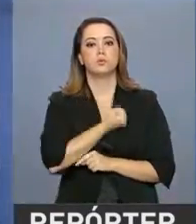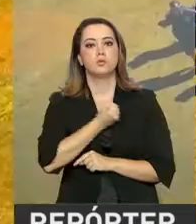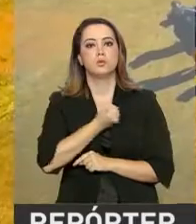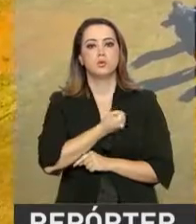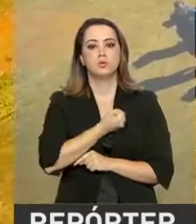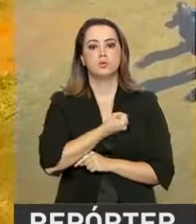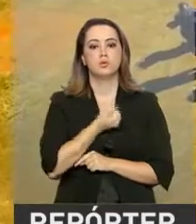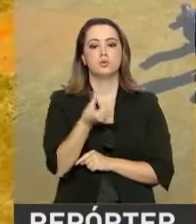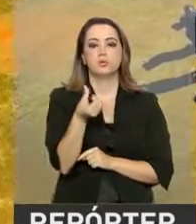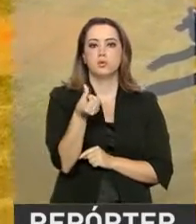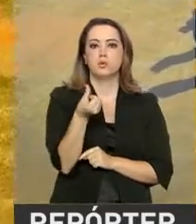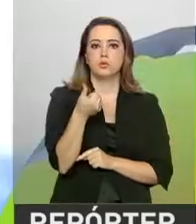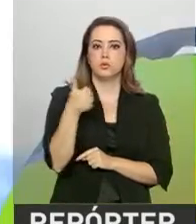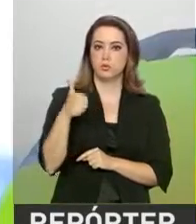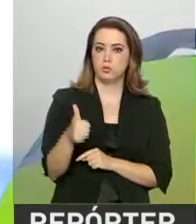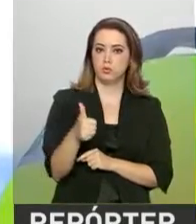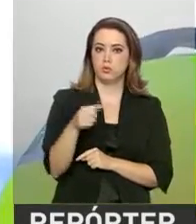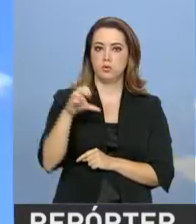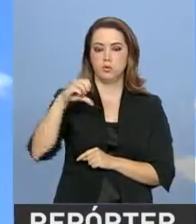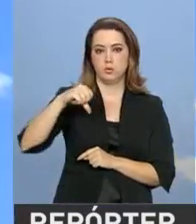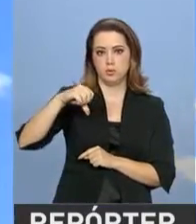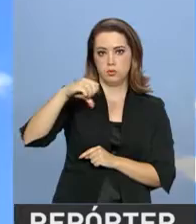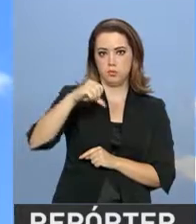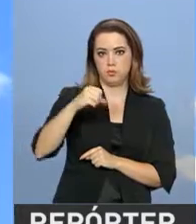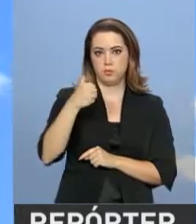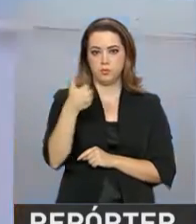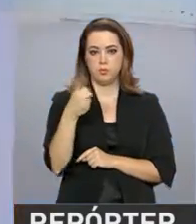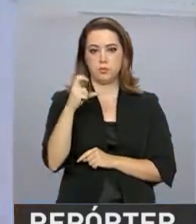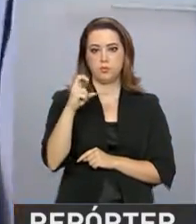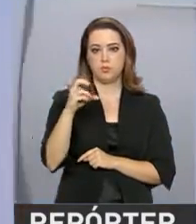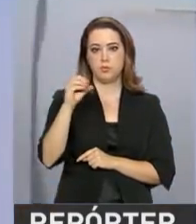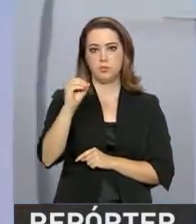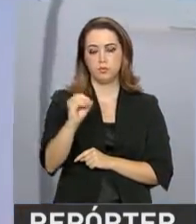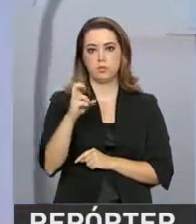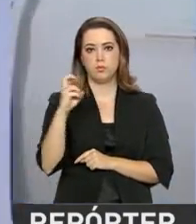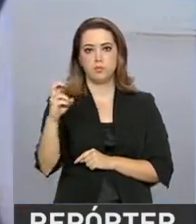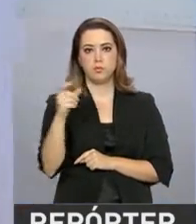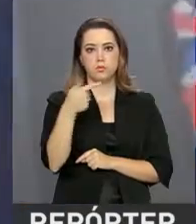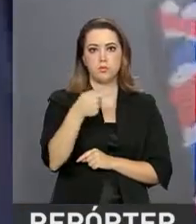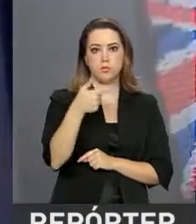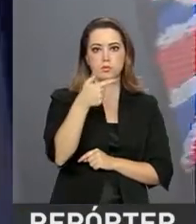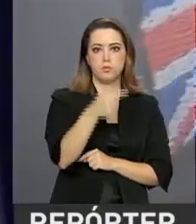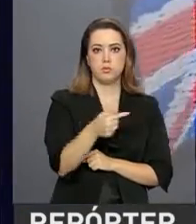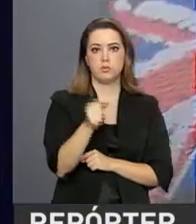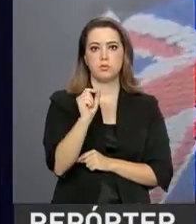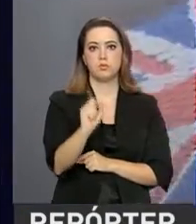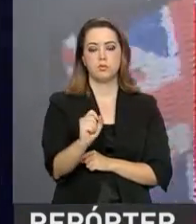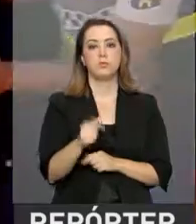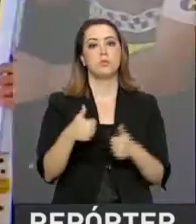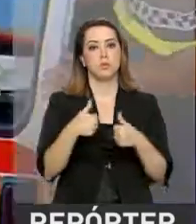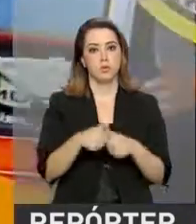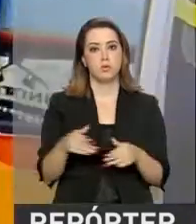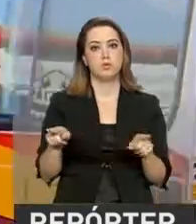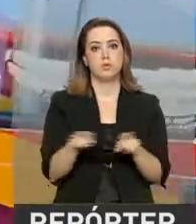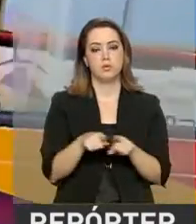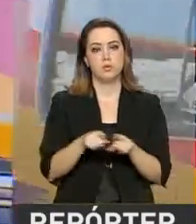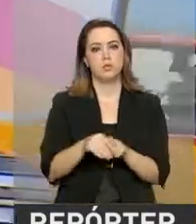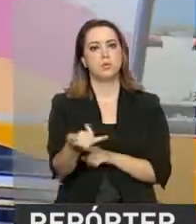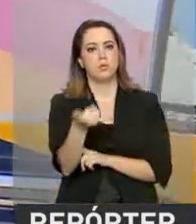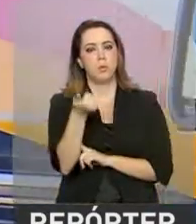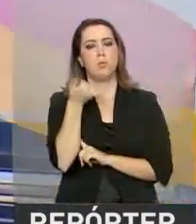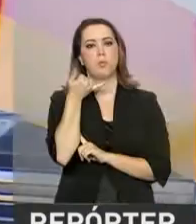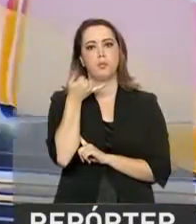6 1 que é o dever de brasília 9 915 0 557 7 está disponível para